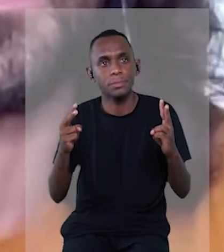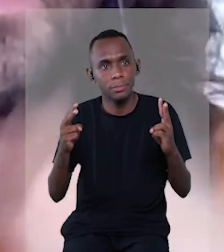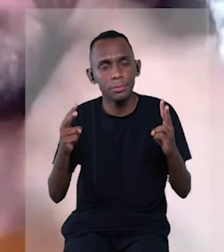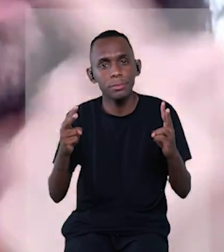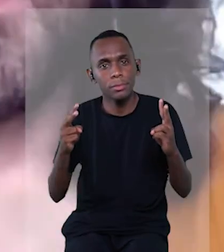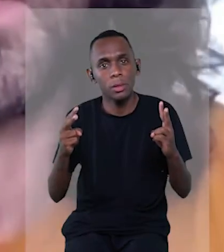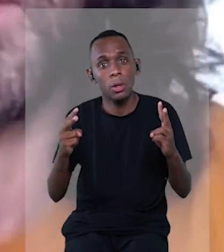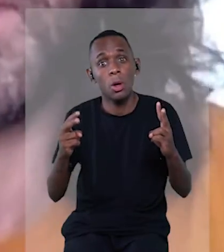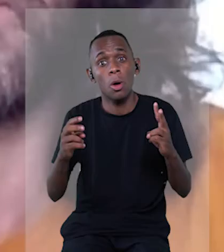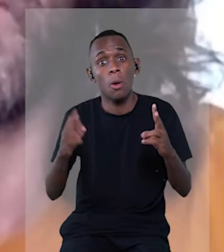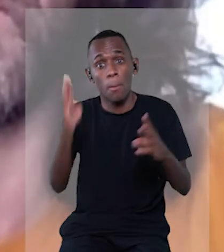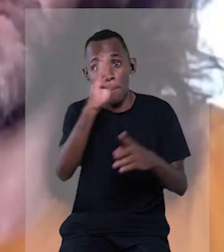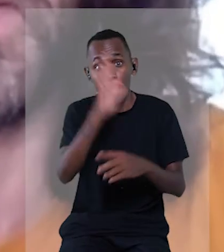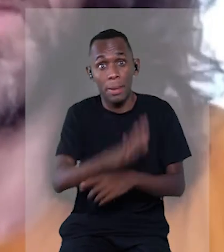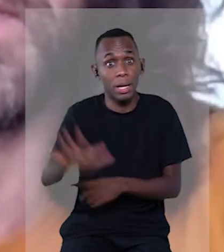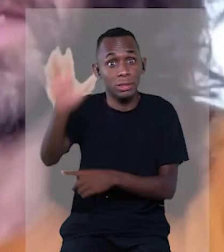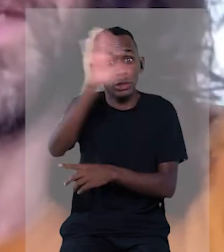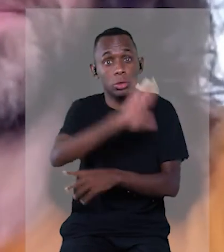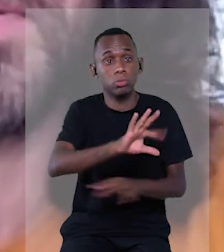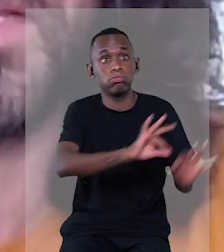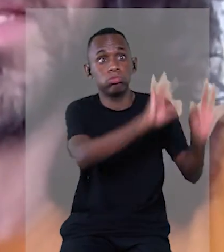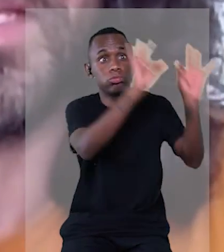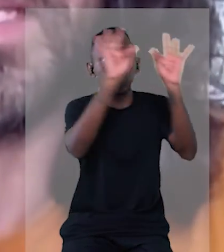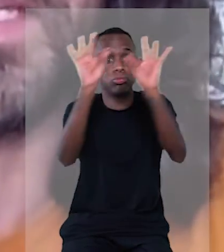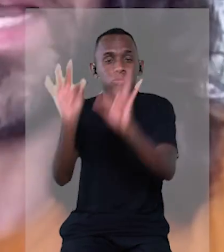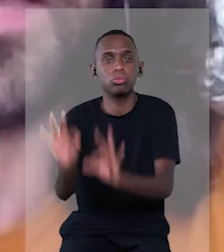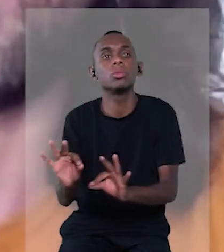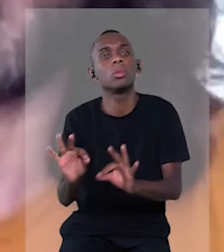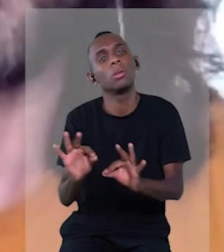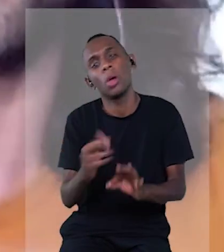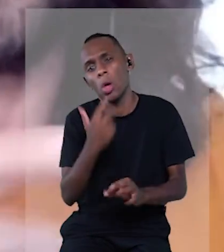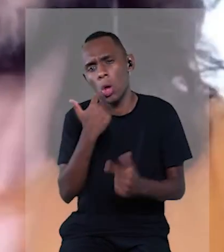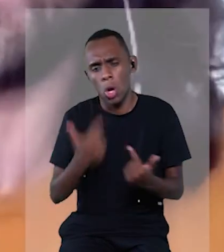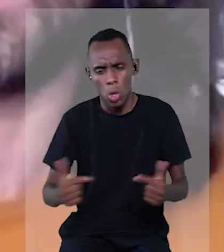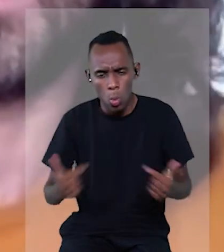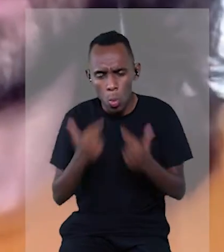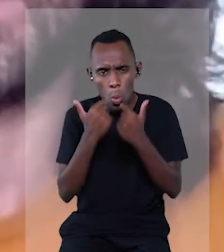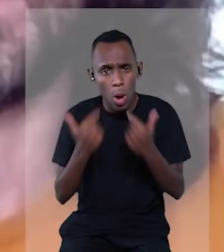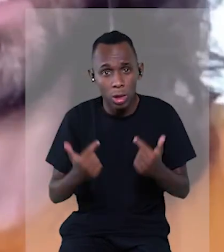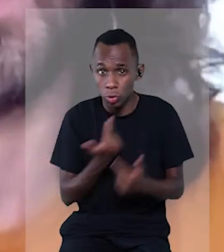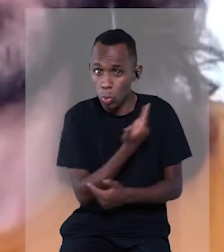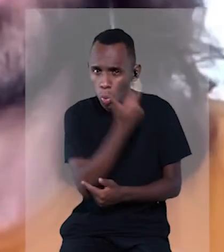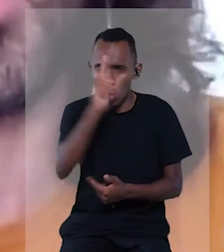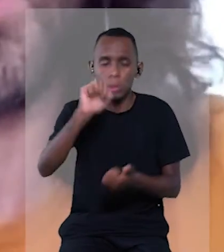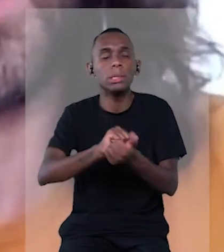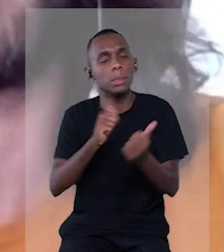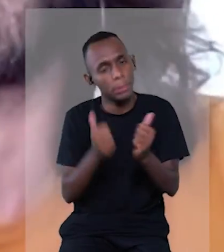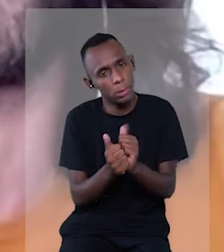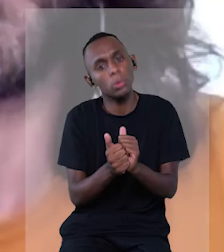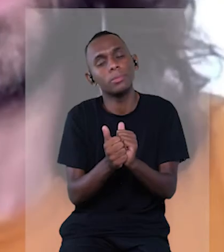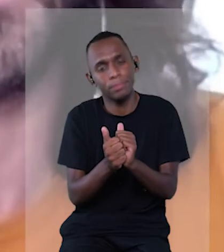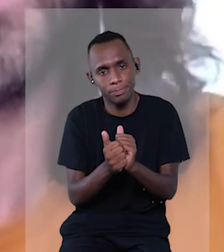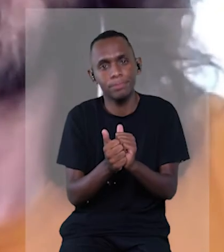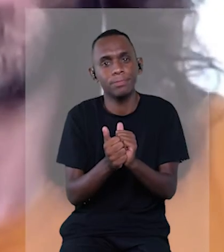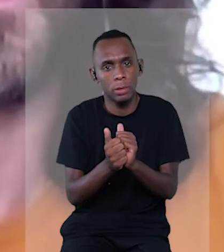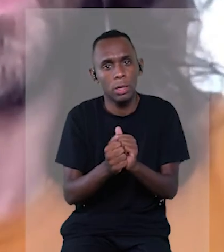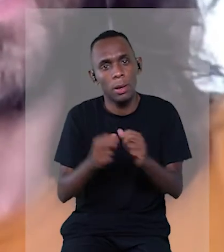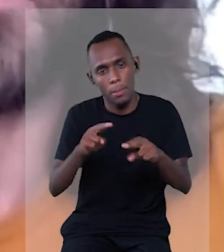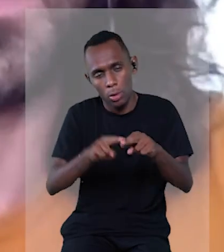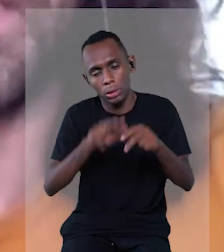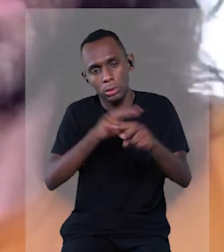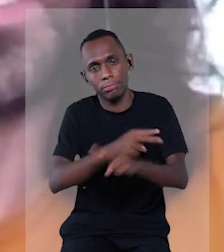Ceará e teve transmissão, né, para o Brasil inteiro. E aí foi uma outra linguagem. A gente adaptou, né, para o